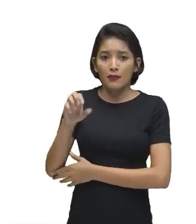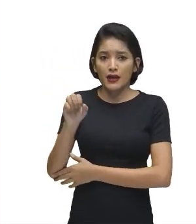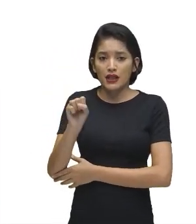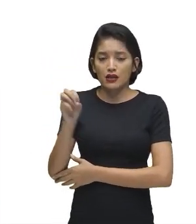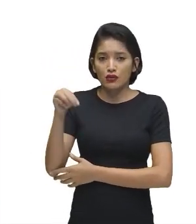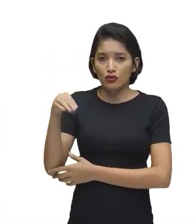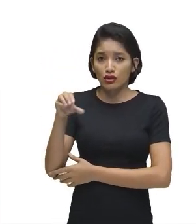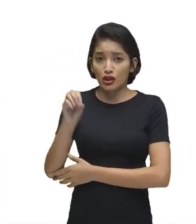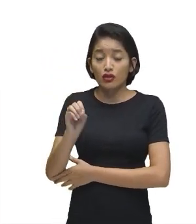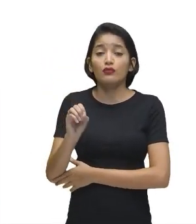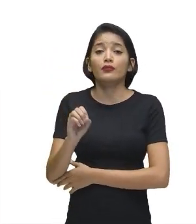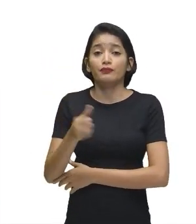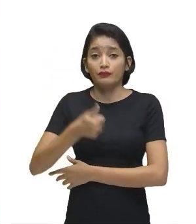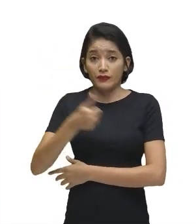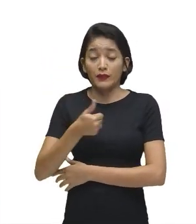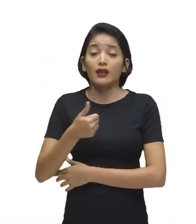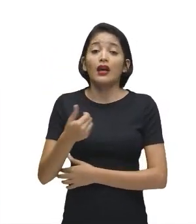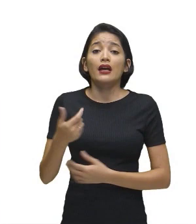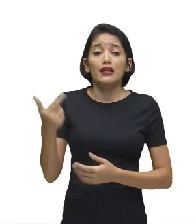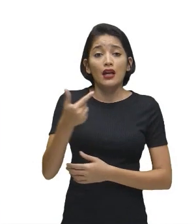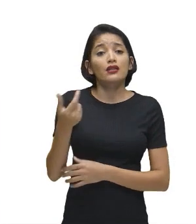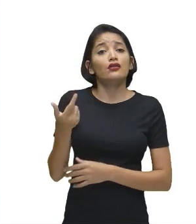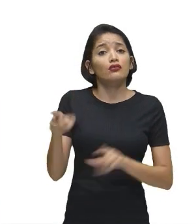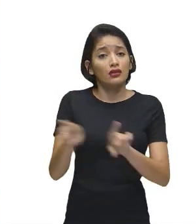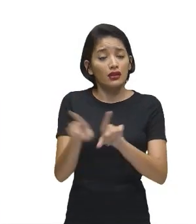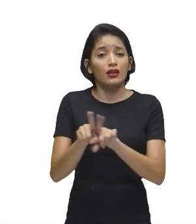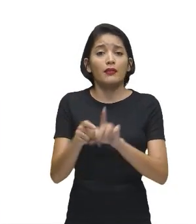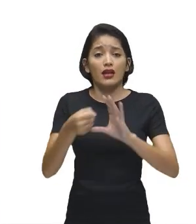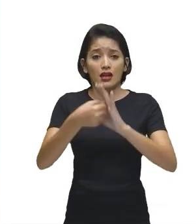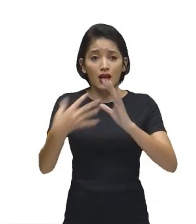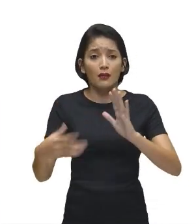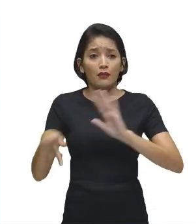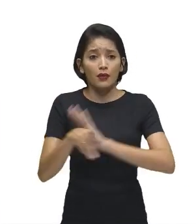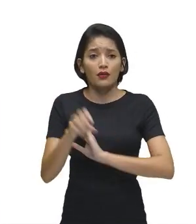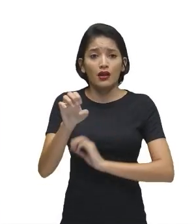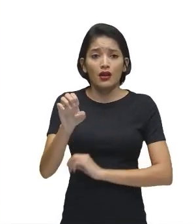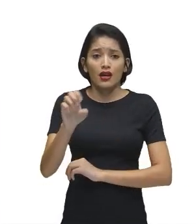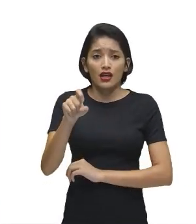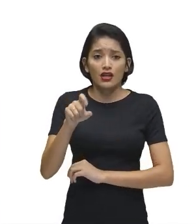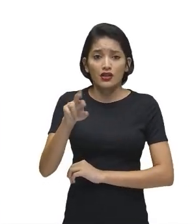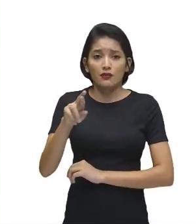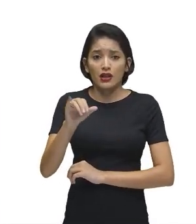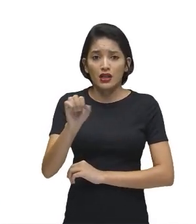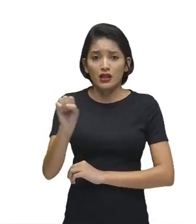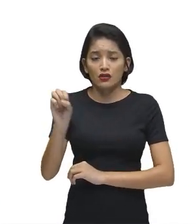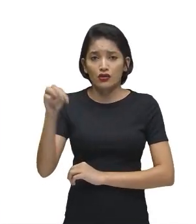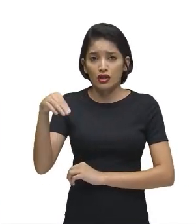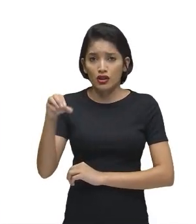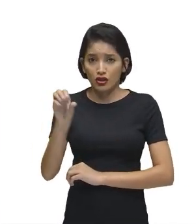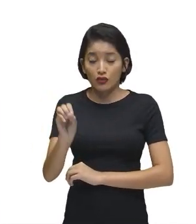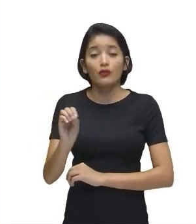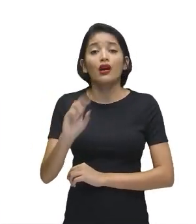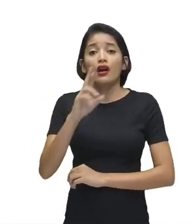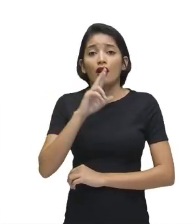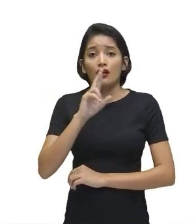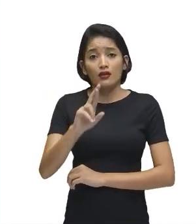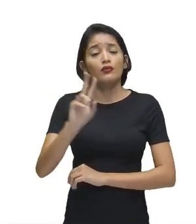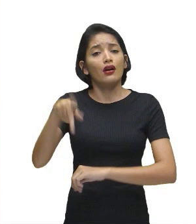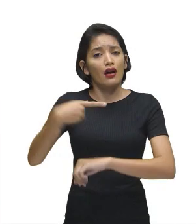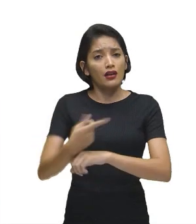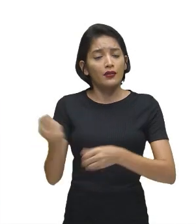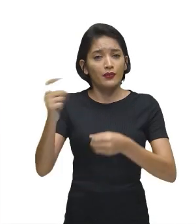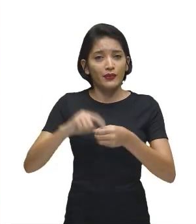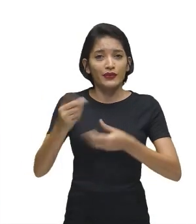E a segunda questão, quais as principais características do expressionismo? Então, vocês vão responder. Daqui a pouco nós voltamos para